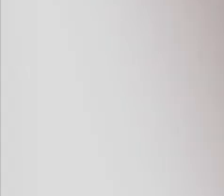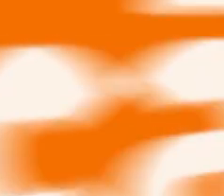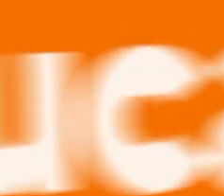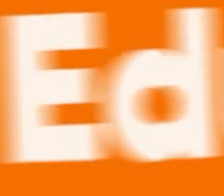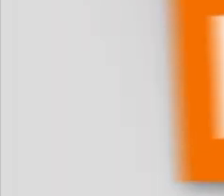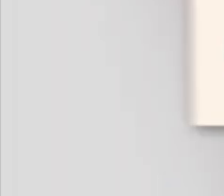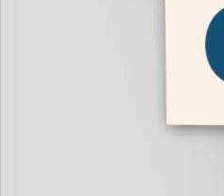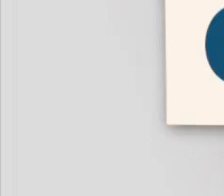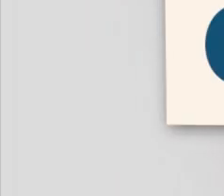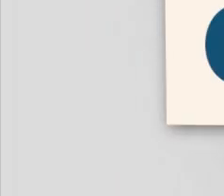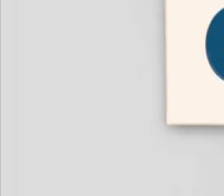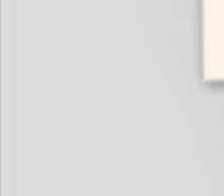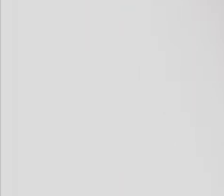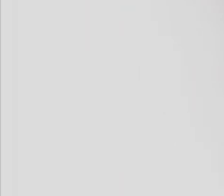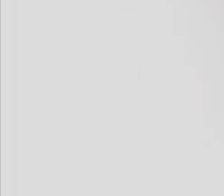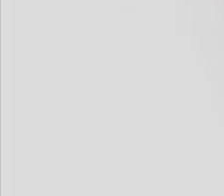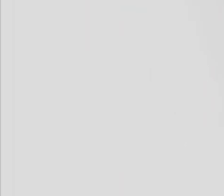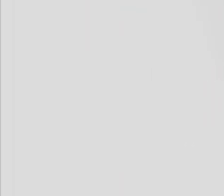Tchau